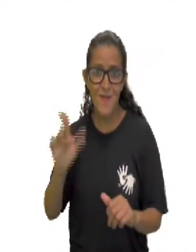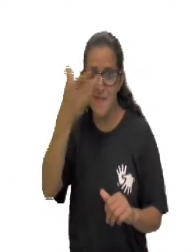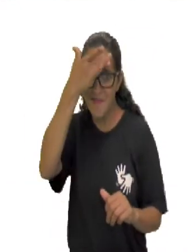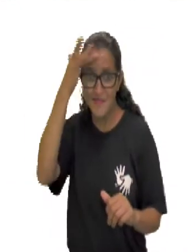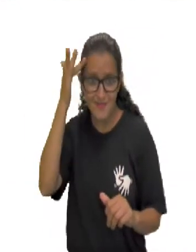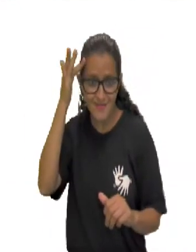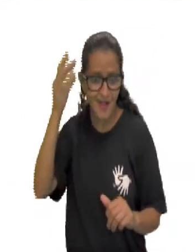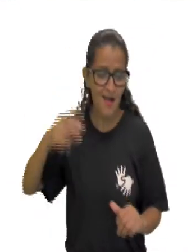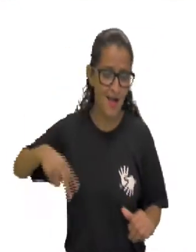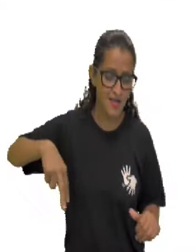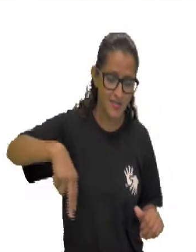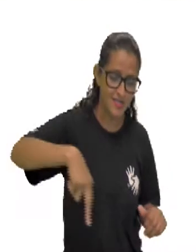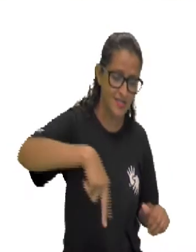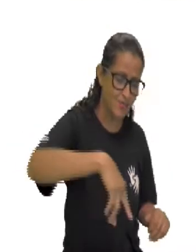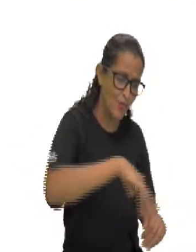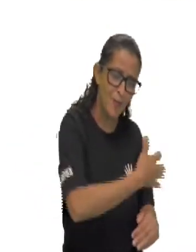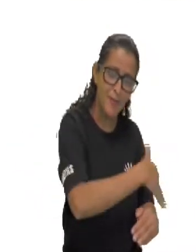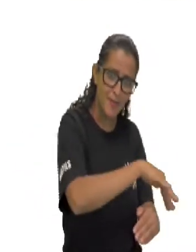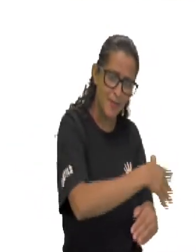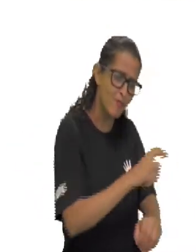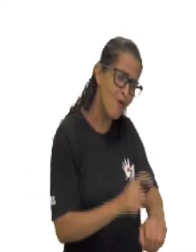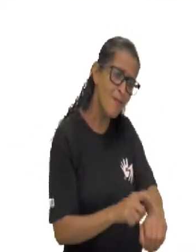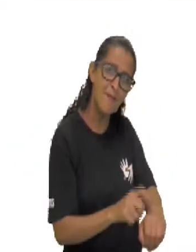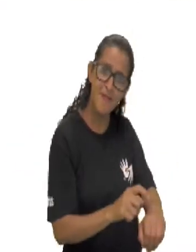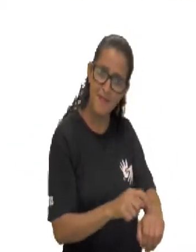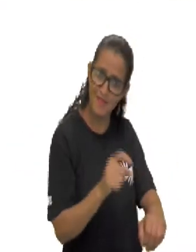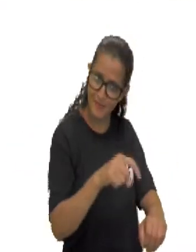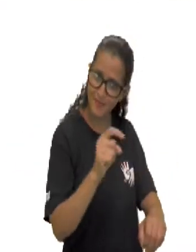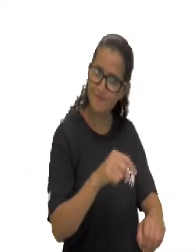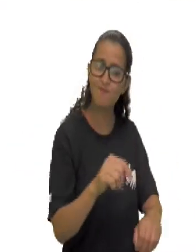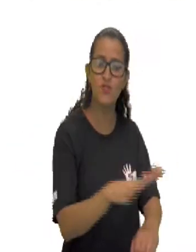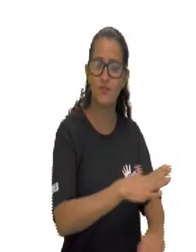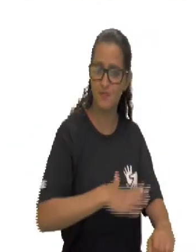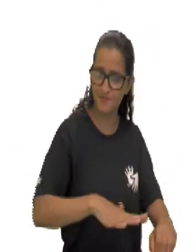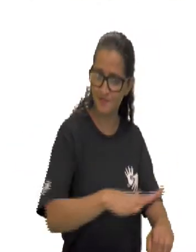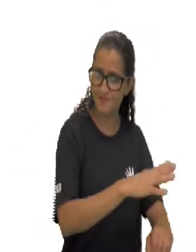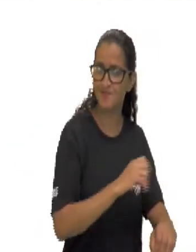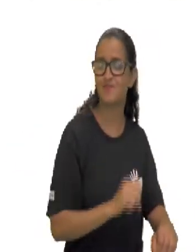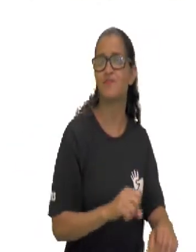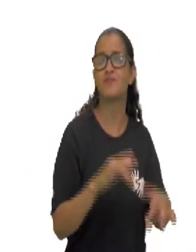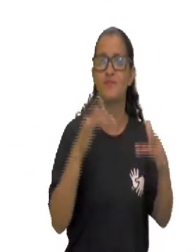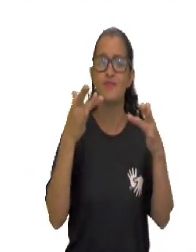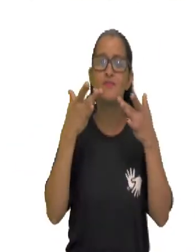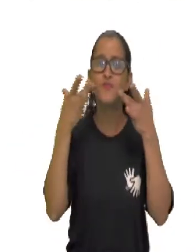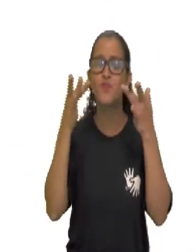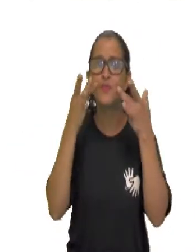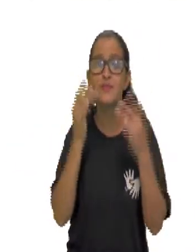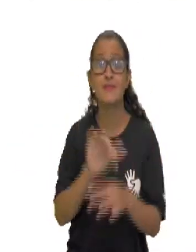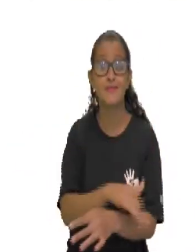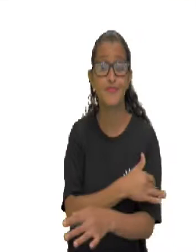fazer parte daquela brincadeira que é o teatro de rua. Por exemplo,